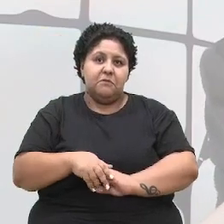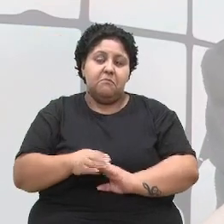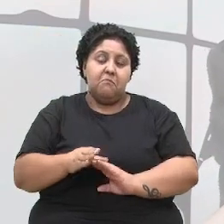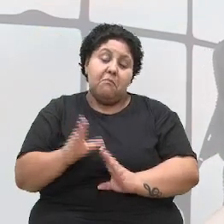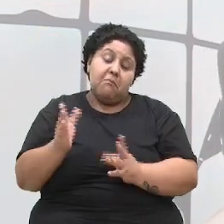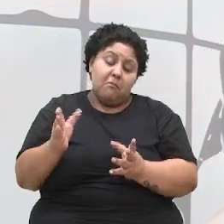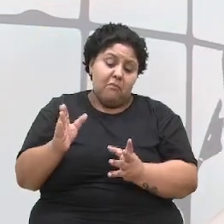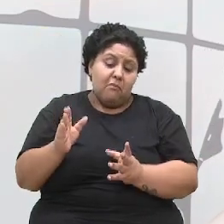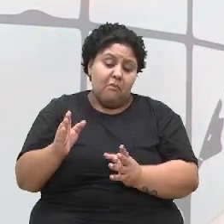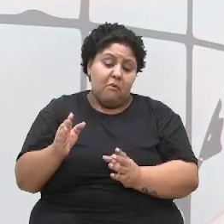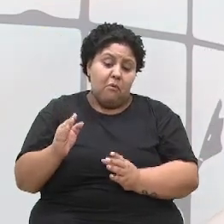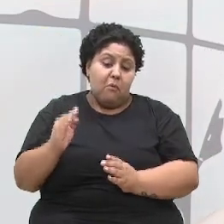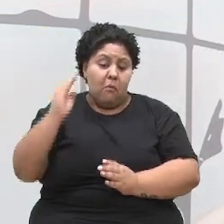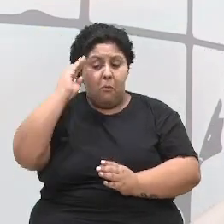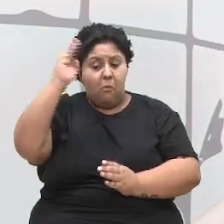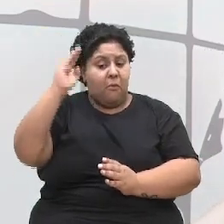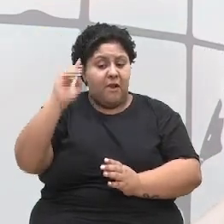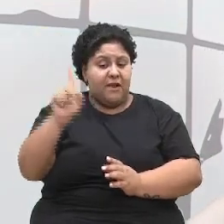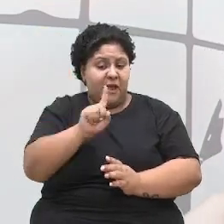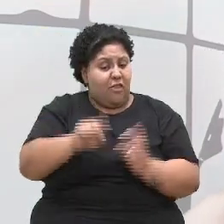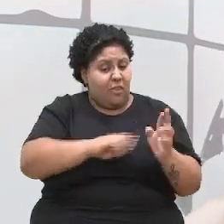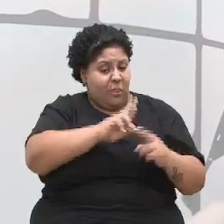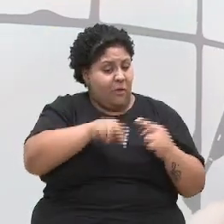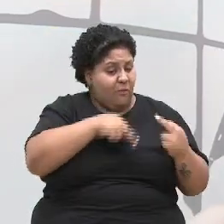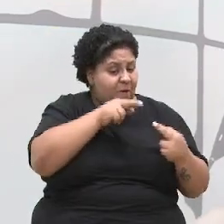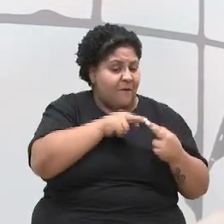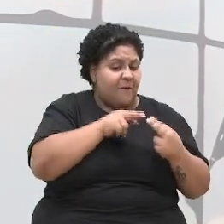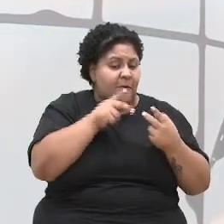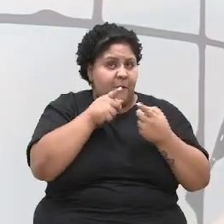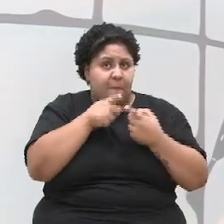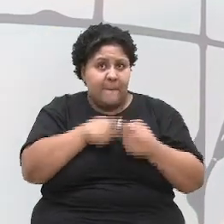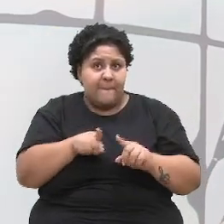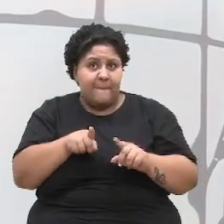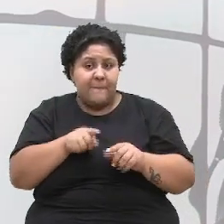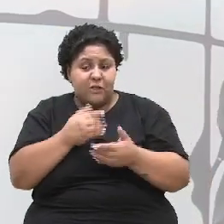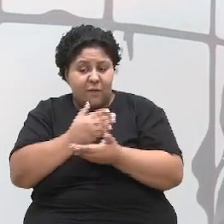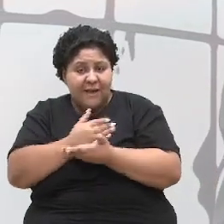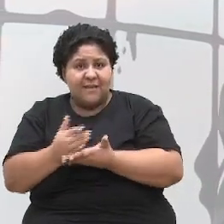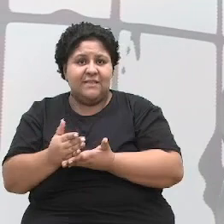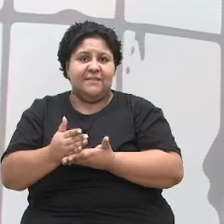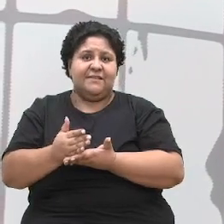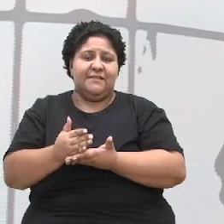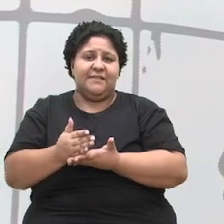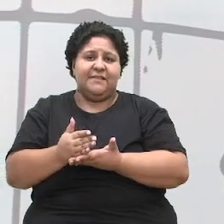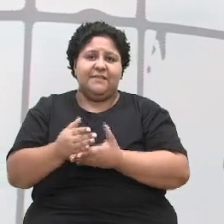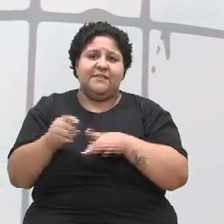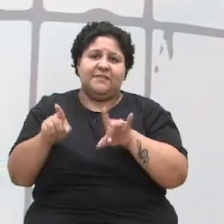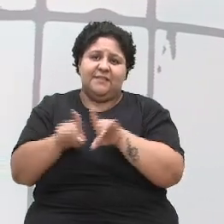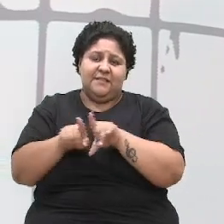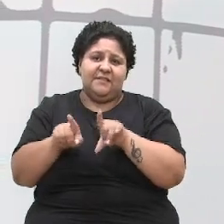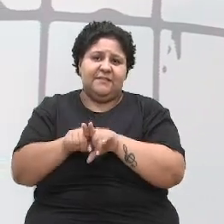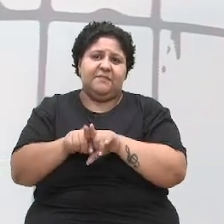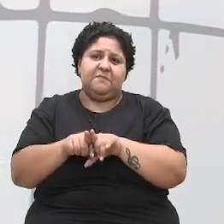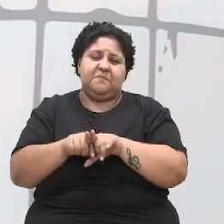não foi reformado, mas com aquela iniciativa e também com muita